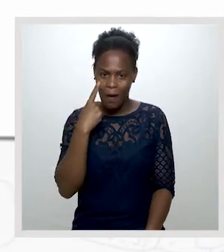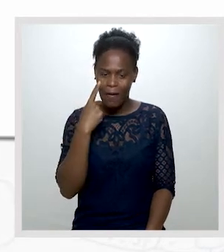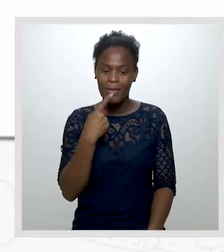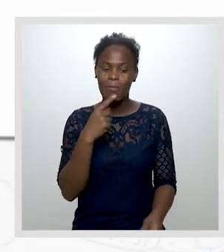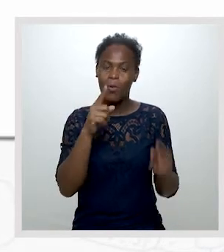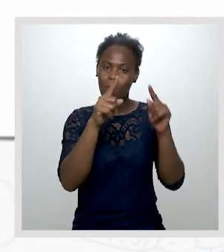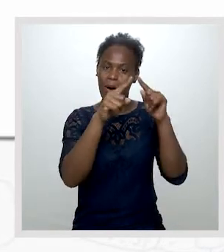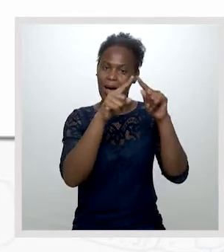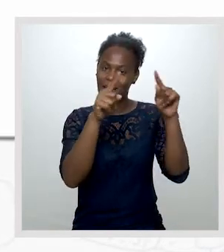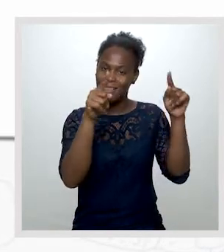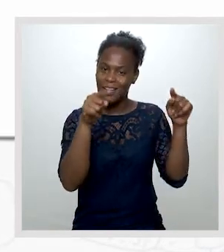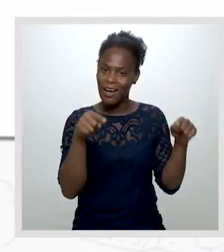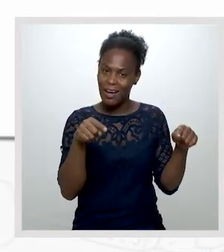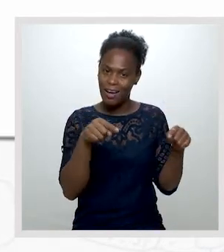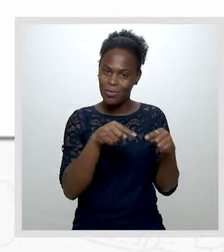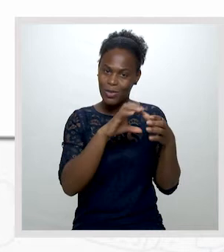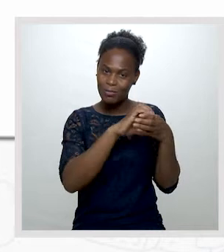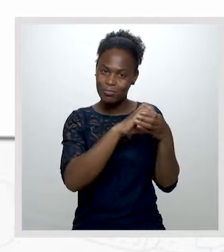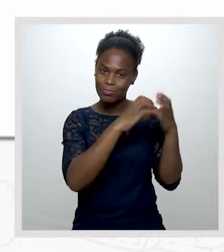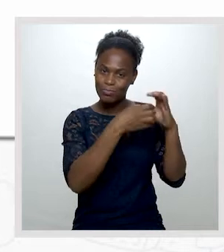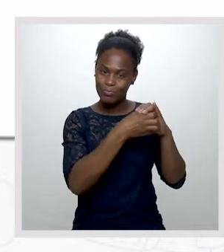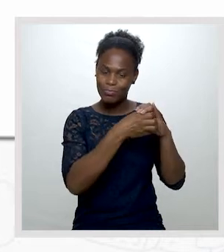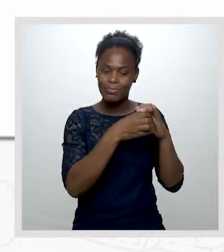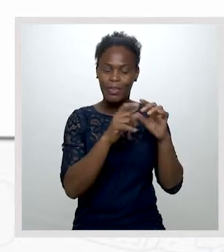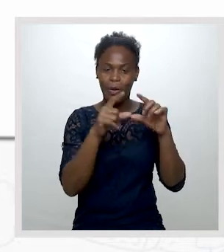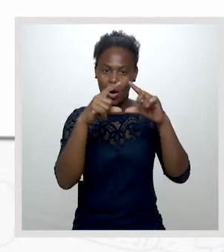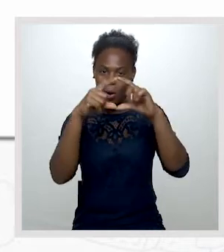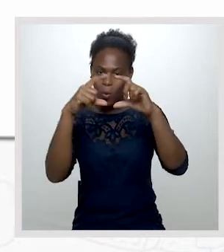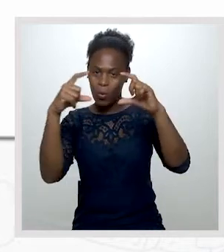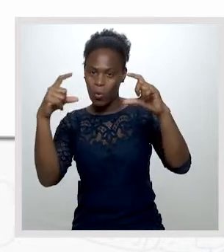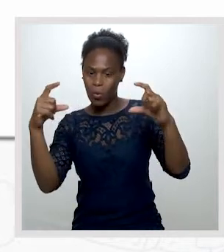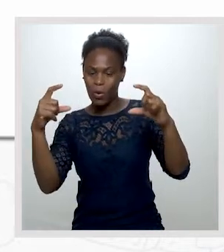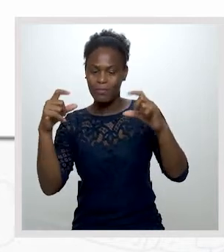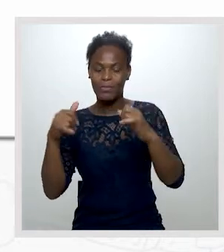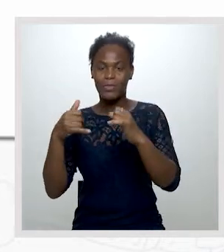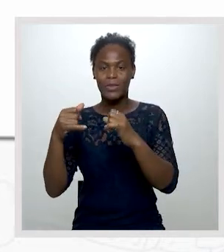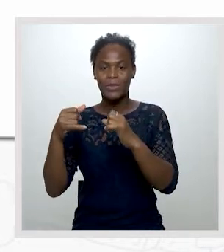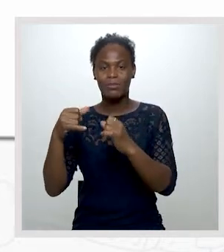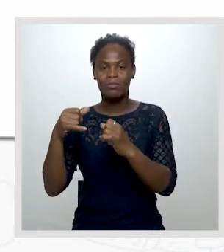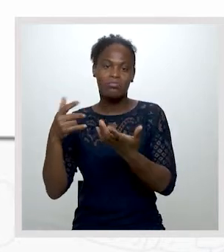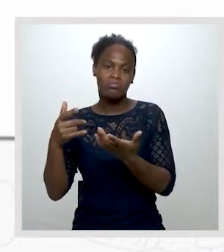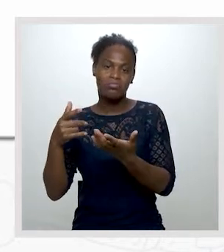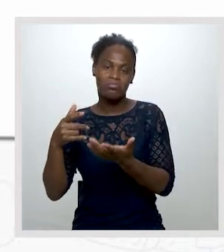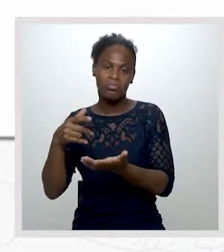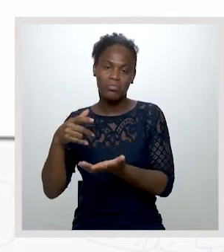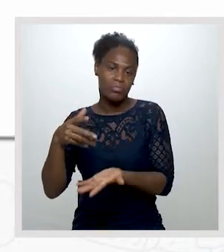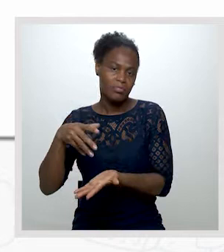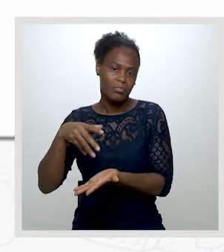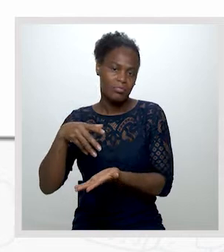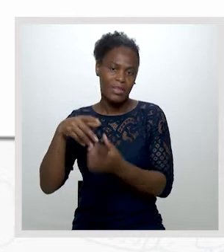temos retângulo, temos o triângulo e temos círculo,